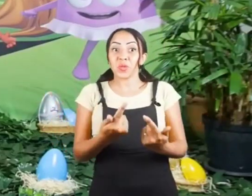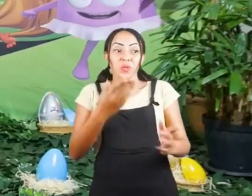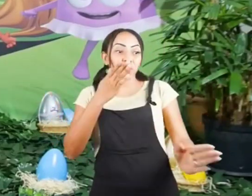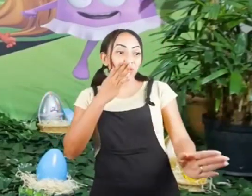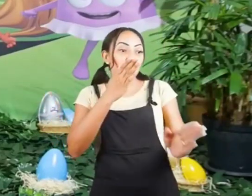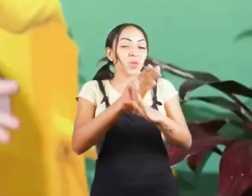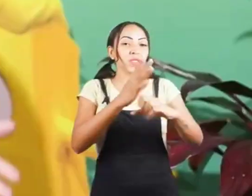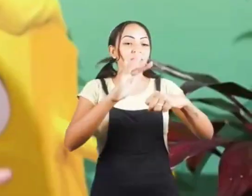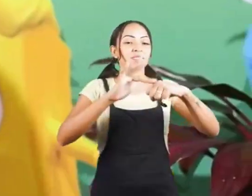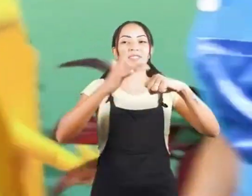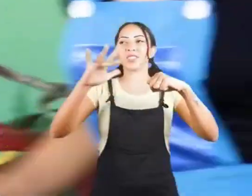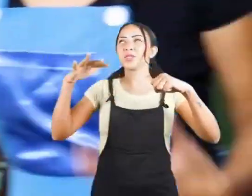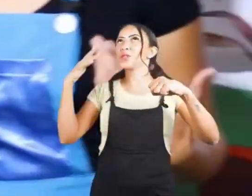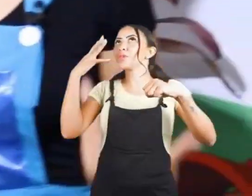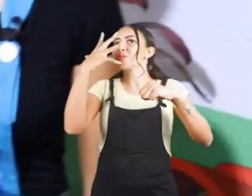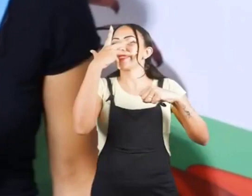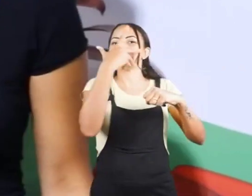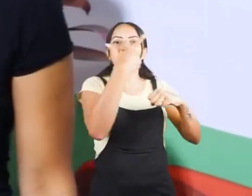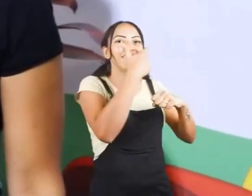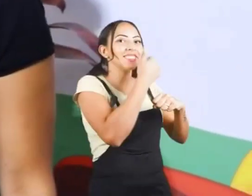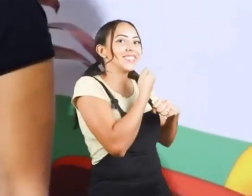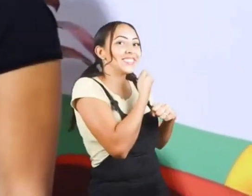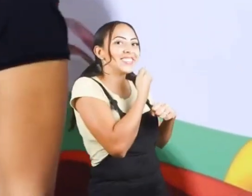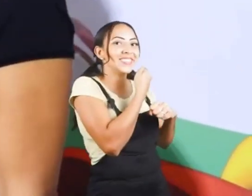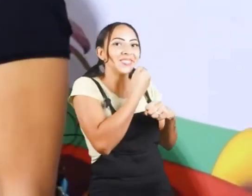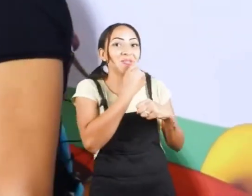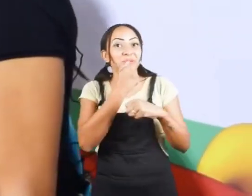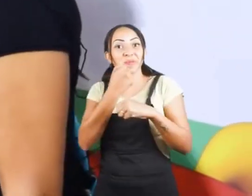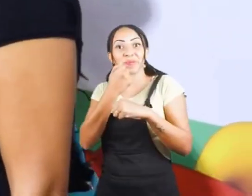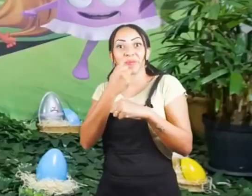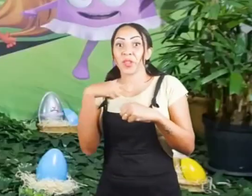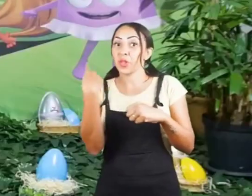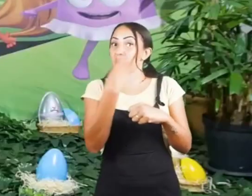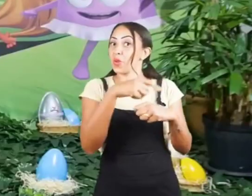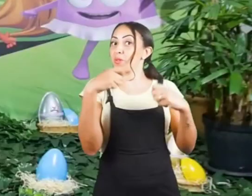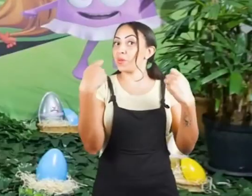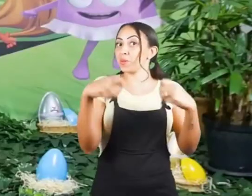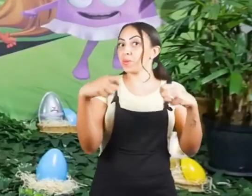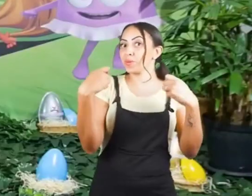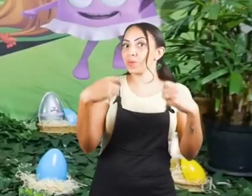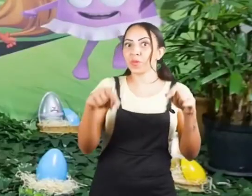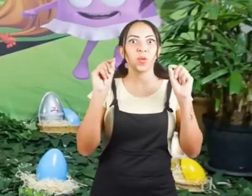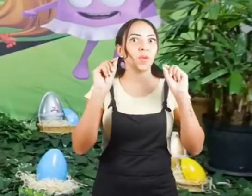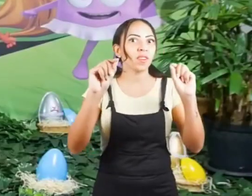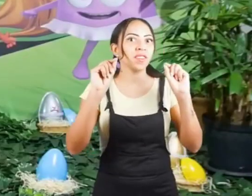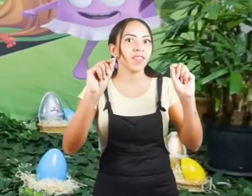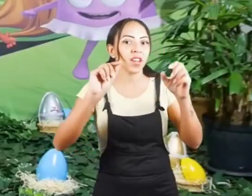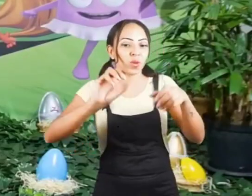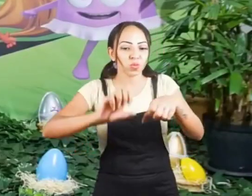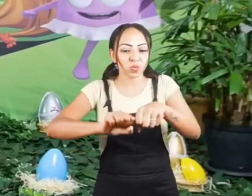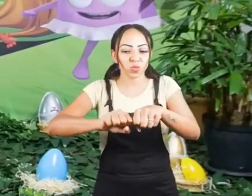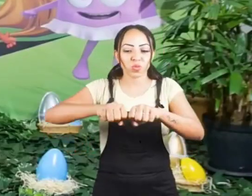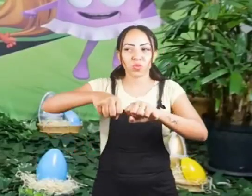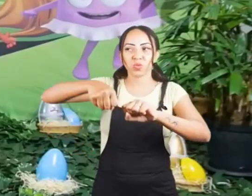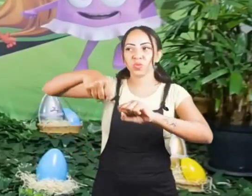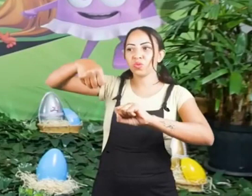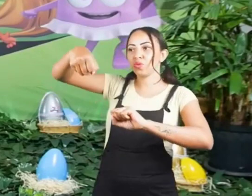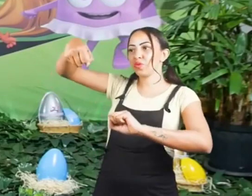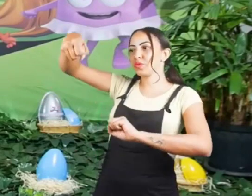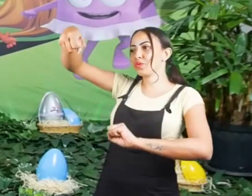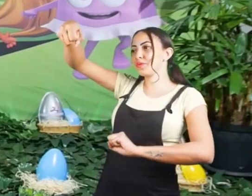muito lindo. Para nos ajudar a encontrar este tesouro, eu trouxe um pergaminho.